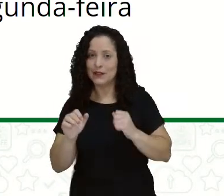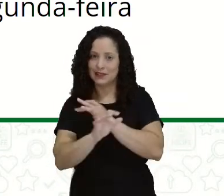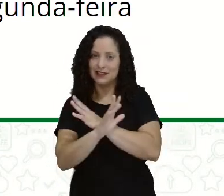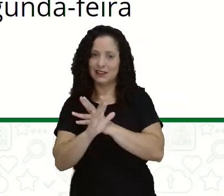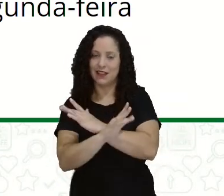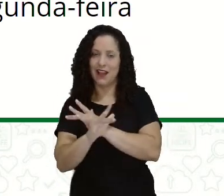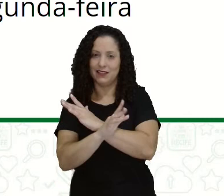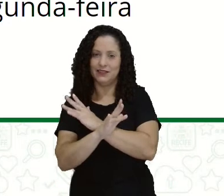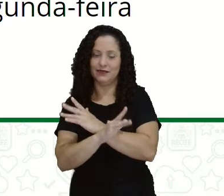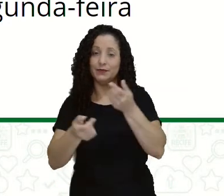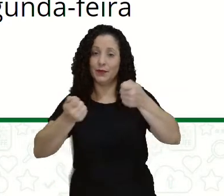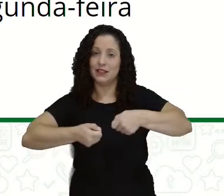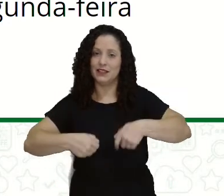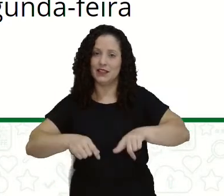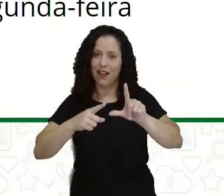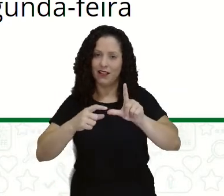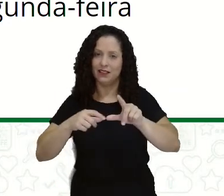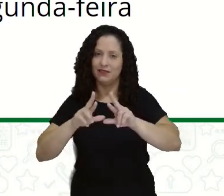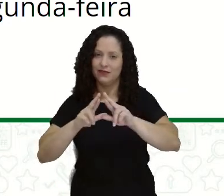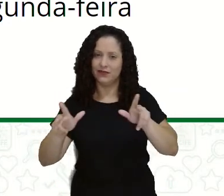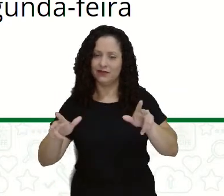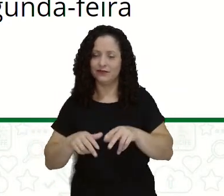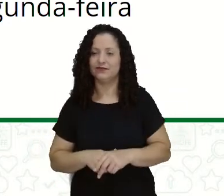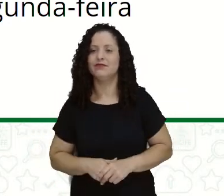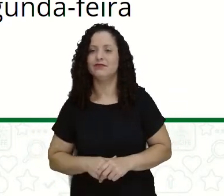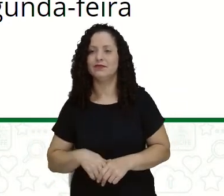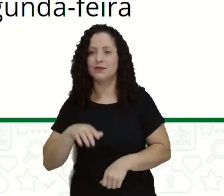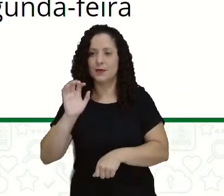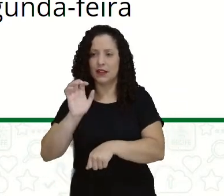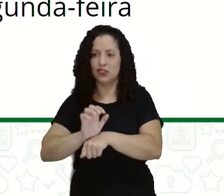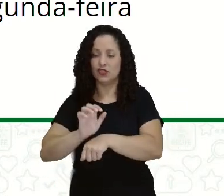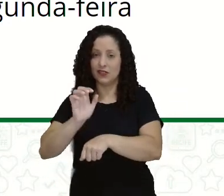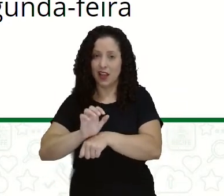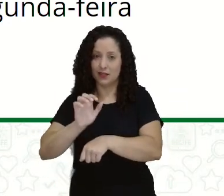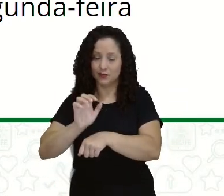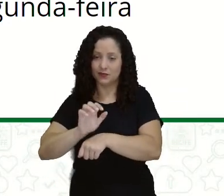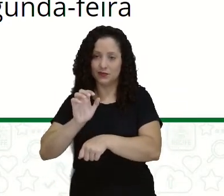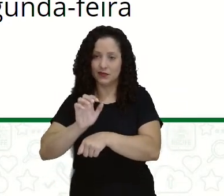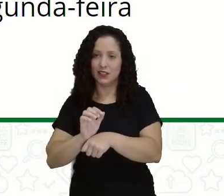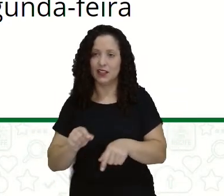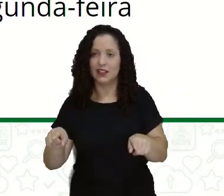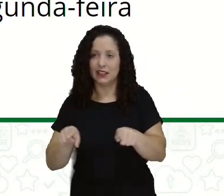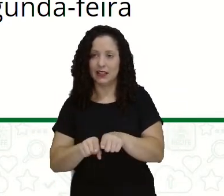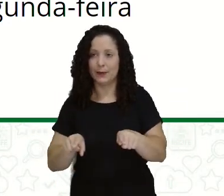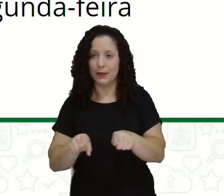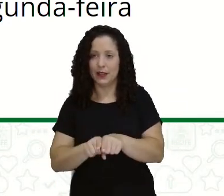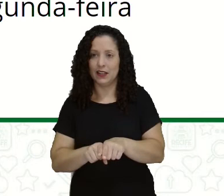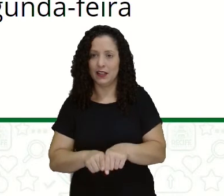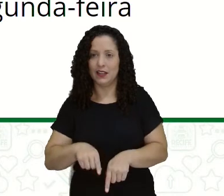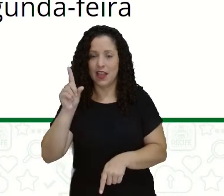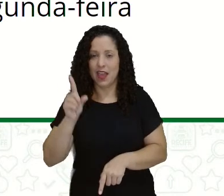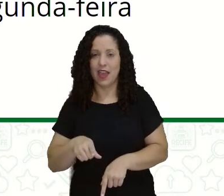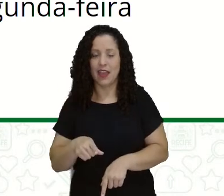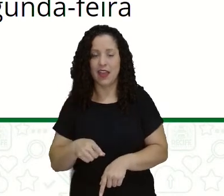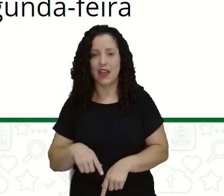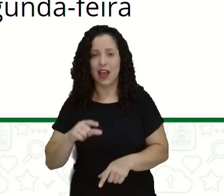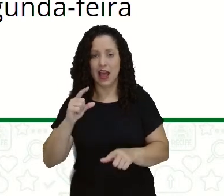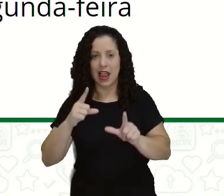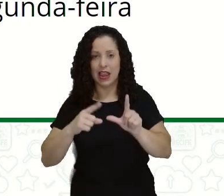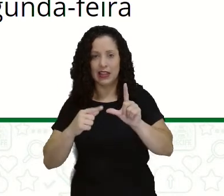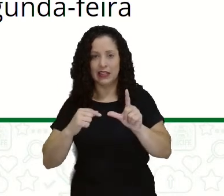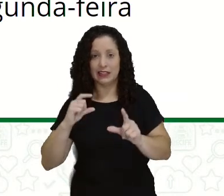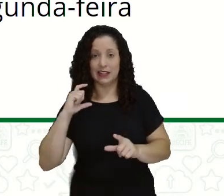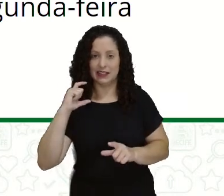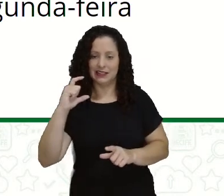cidade, Recife. No estado, estado também tem que ser letra maiúscula, porque